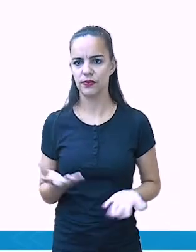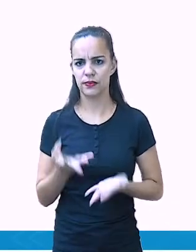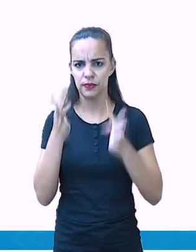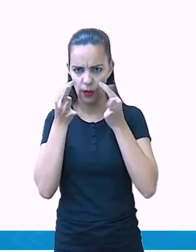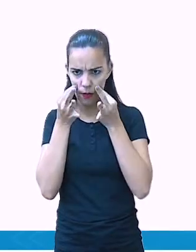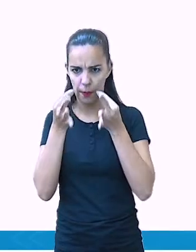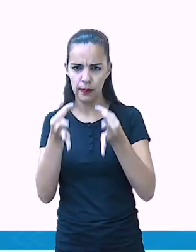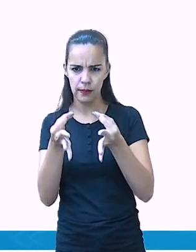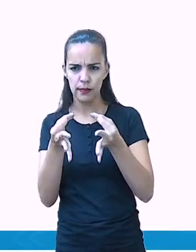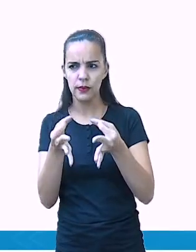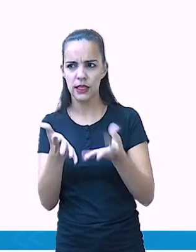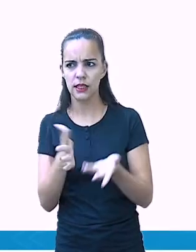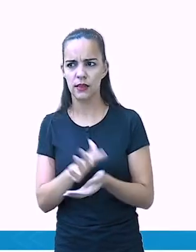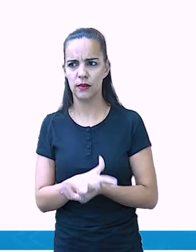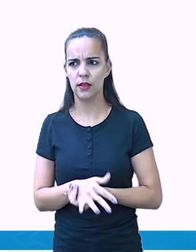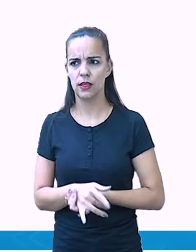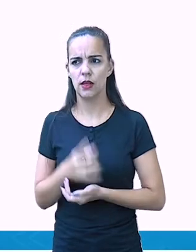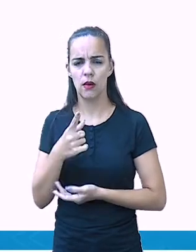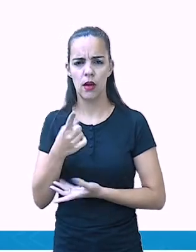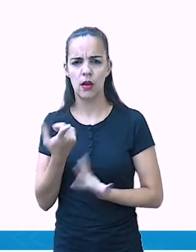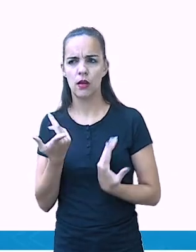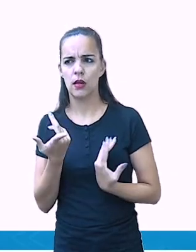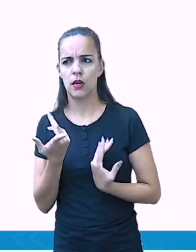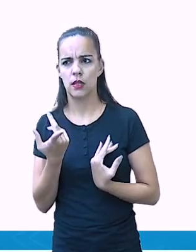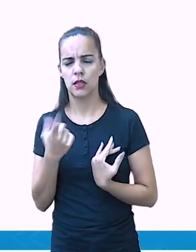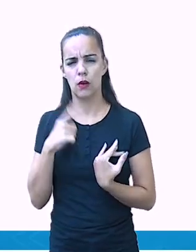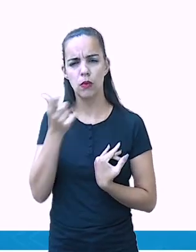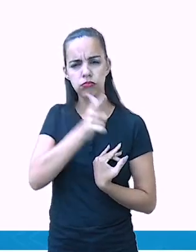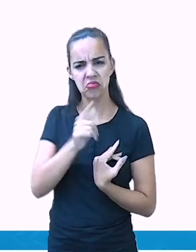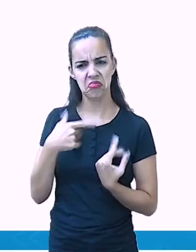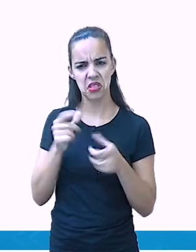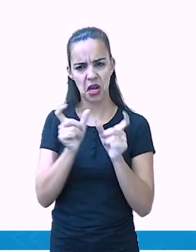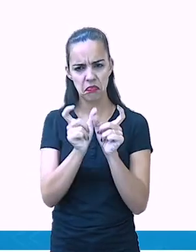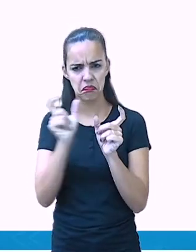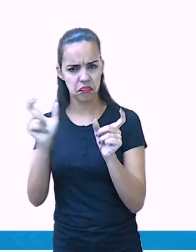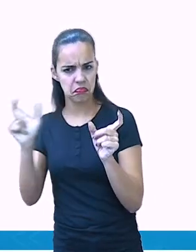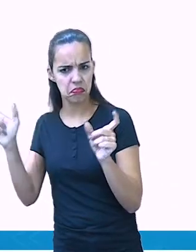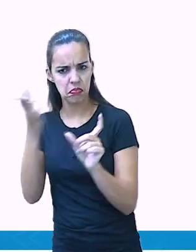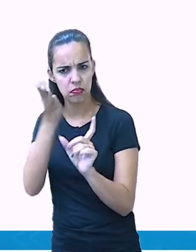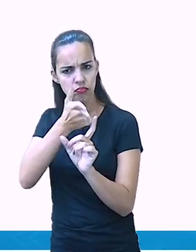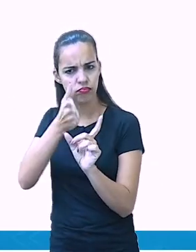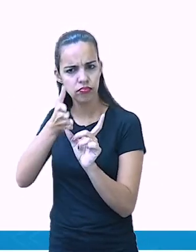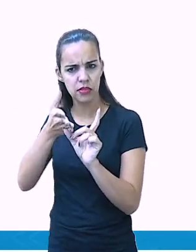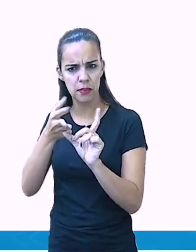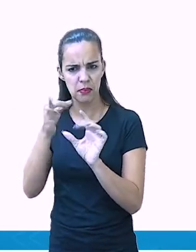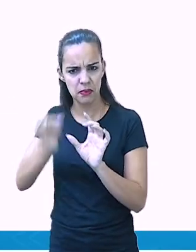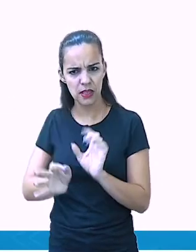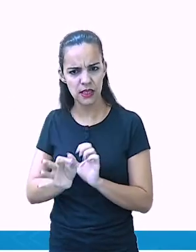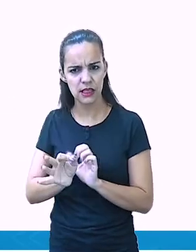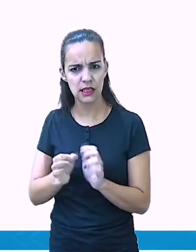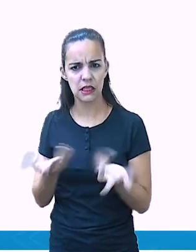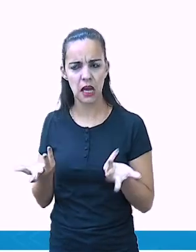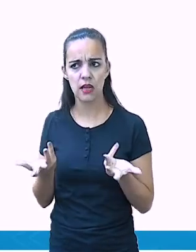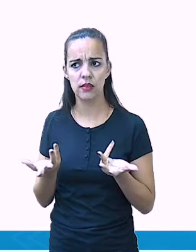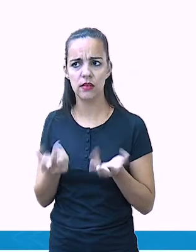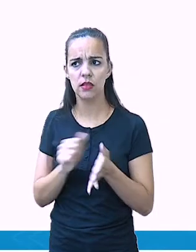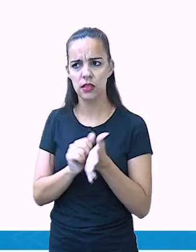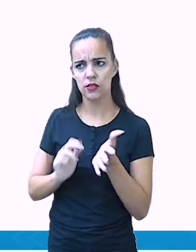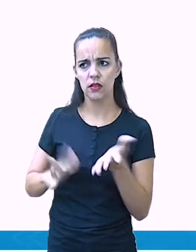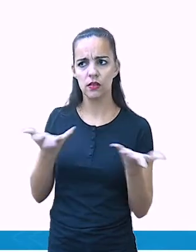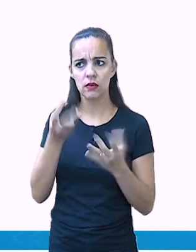são mesmo? Será que eu consigo separar e identificar? Muito fácil. Vamos pegar as palavras que eu trouxe